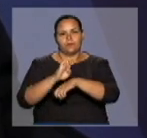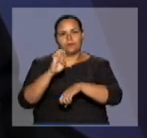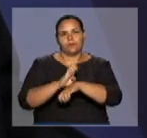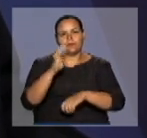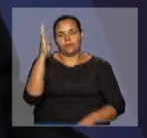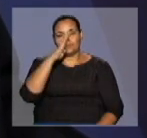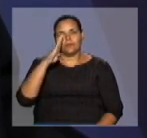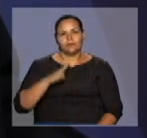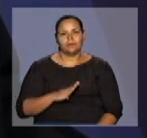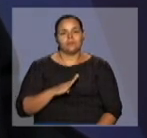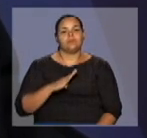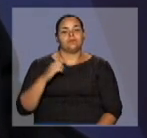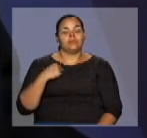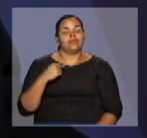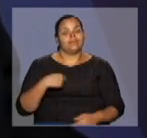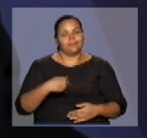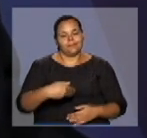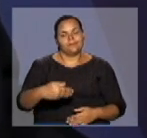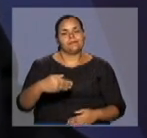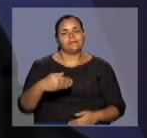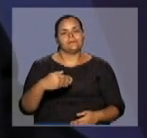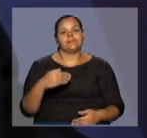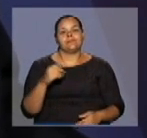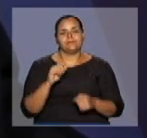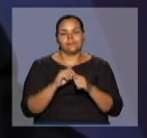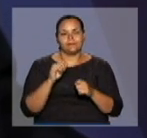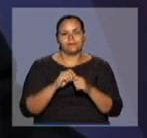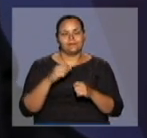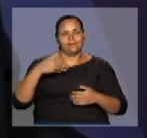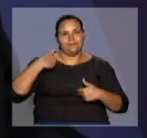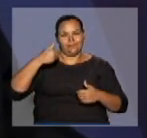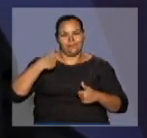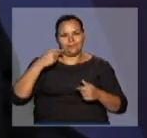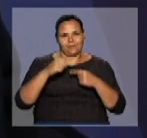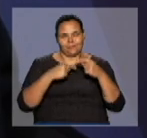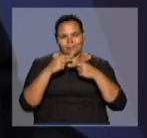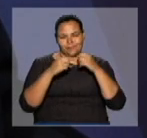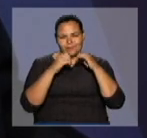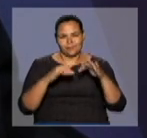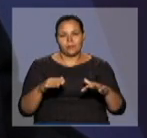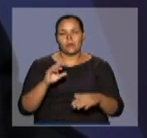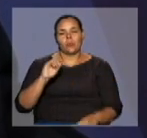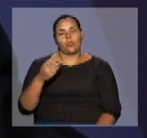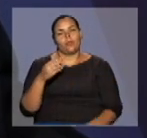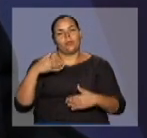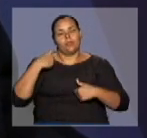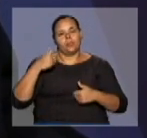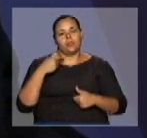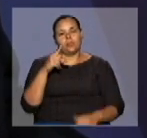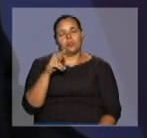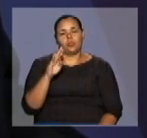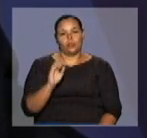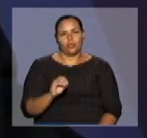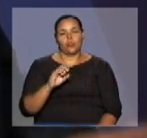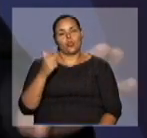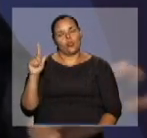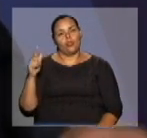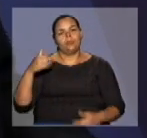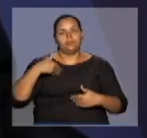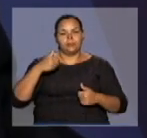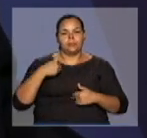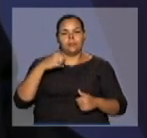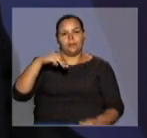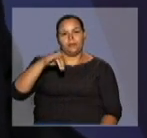Brasil, e ela é um ciclo que se faz através dos macacos. Ou o macaco prego, ou o mico, que